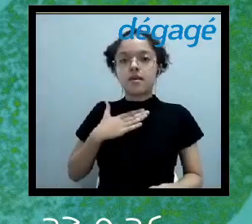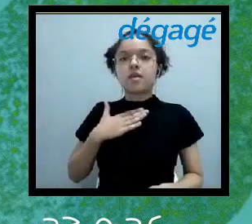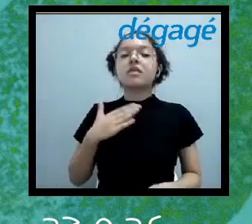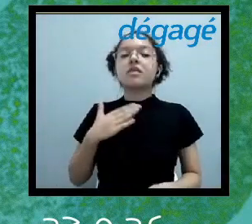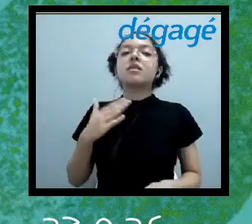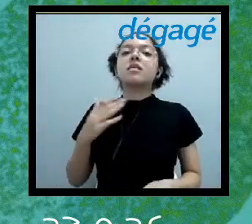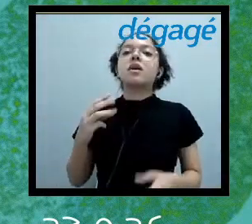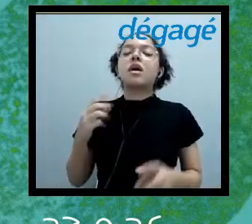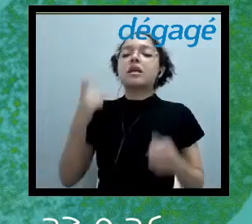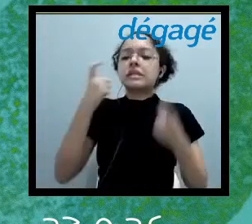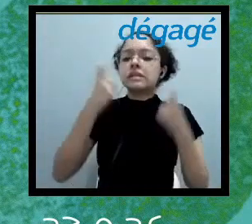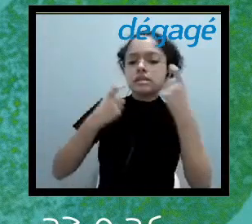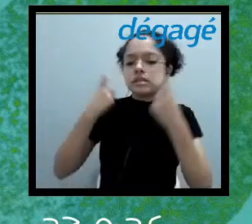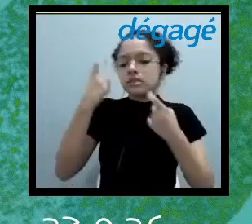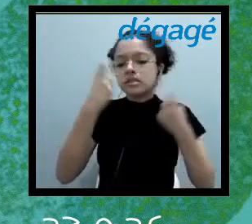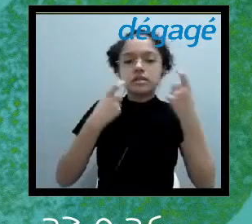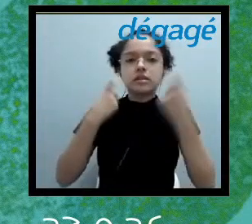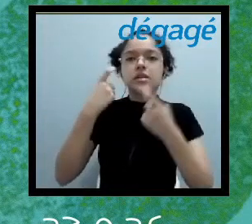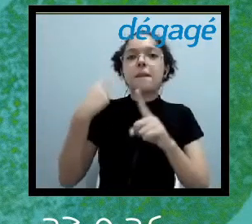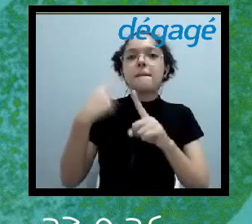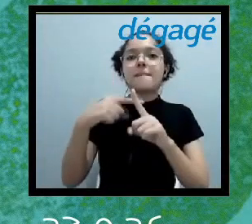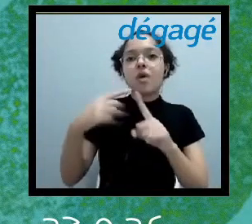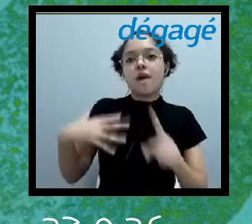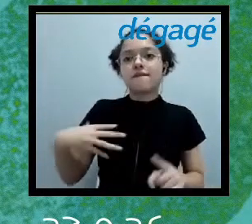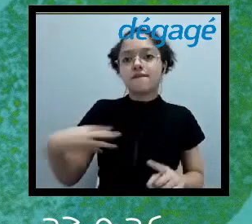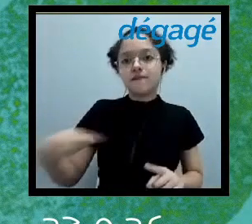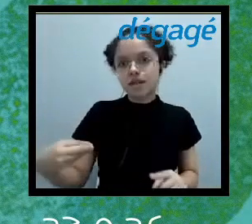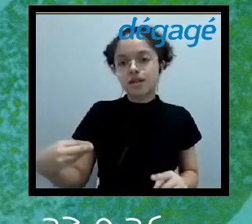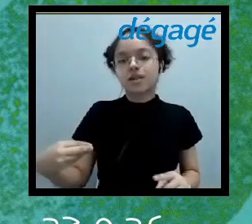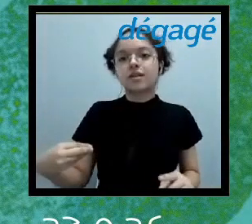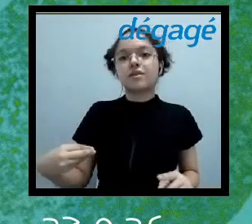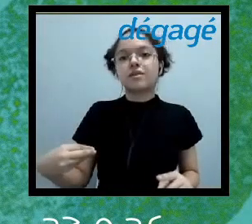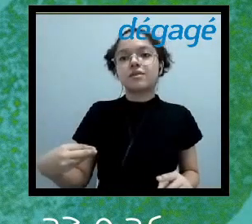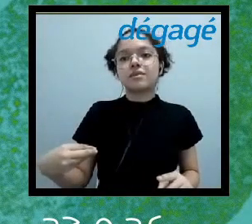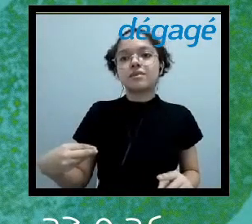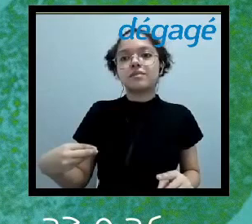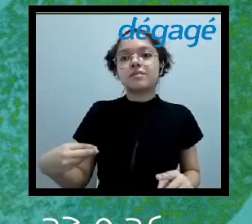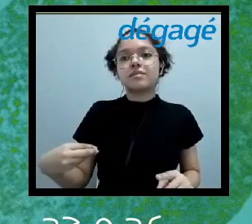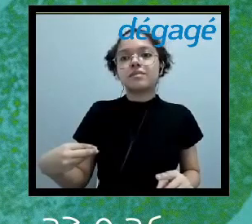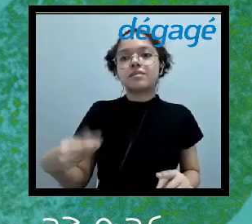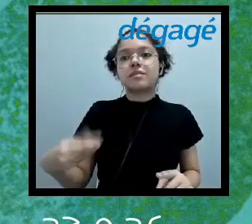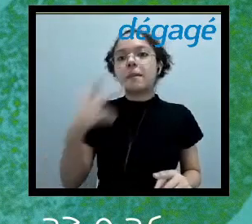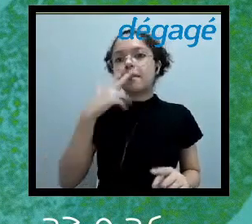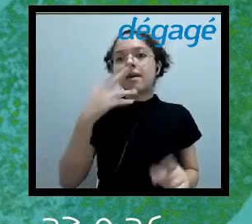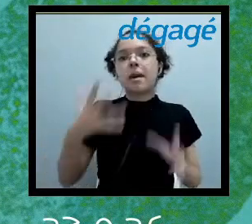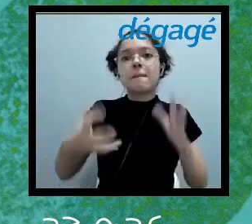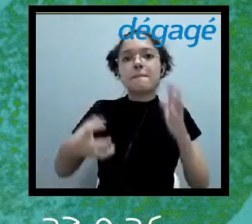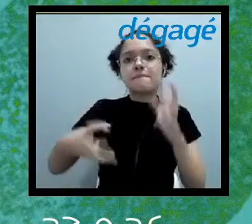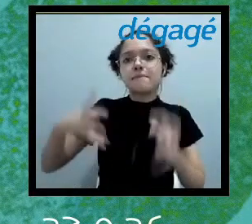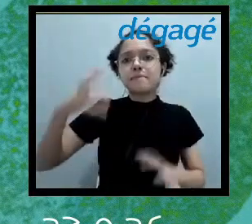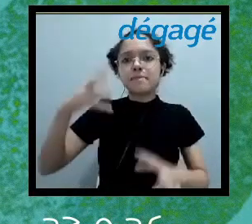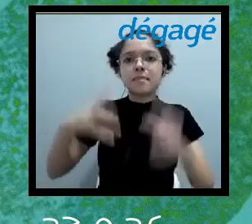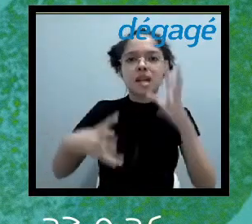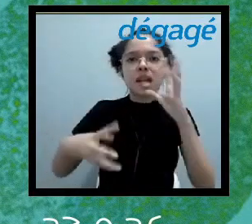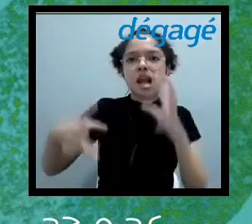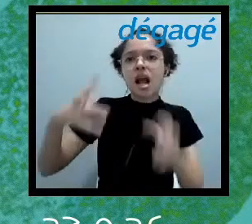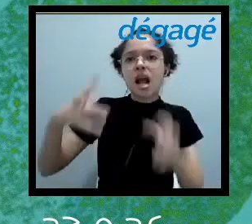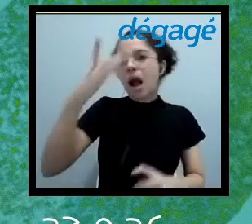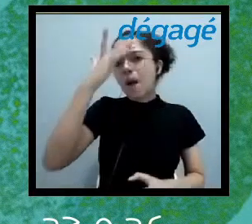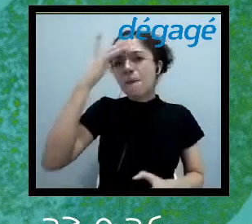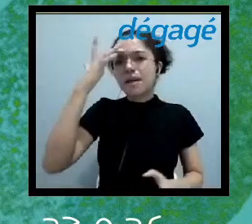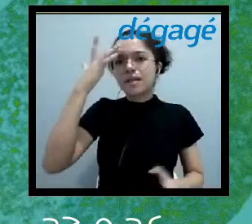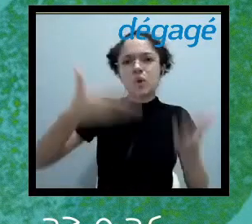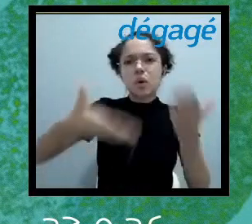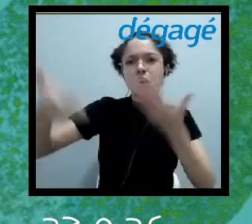muito preocupada mesmo, porque o filho dela estava começando a querer brigar com outras pessoas, outros alunos na rua,